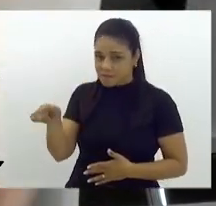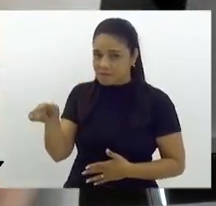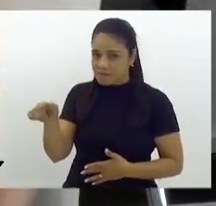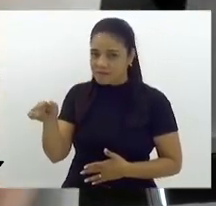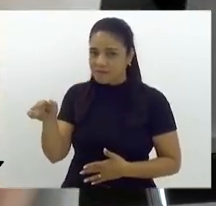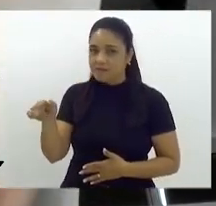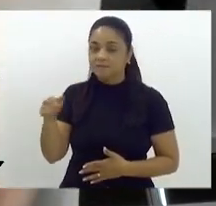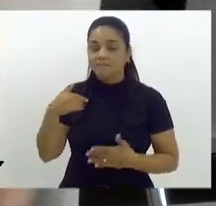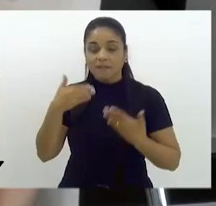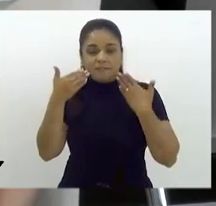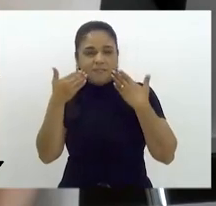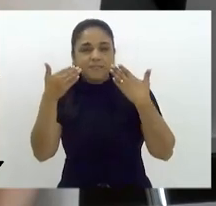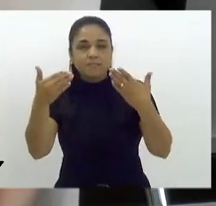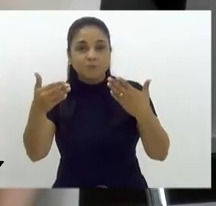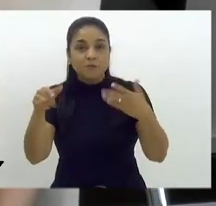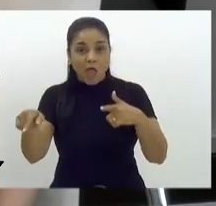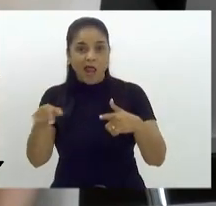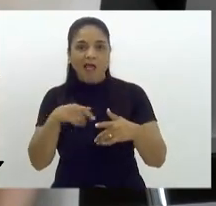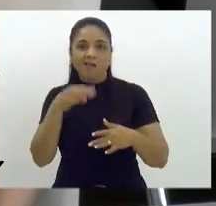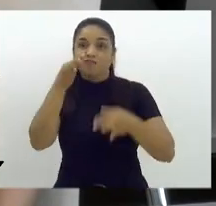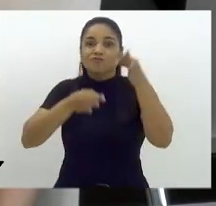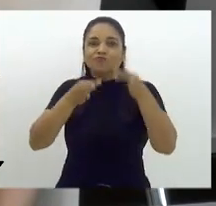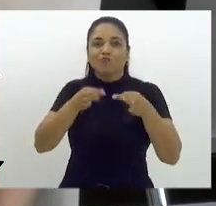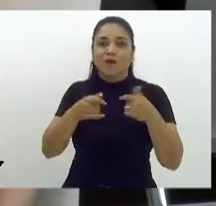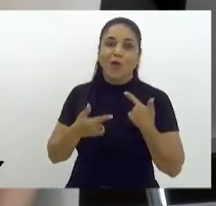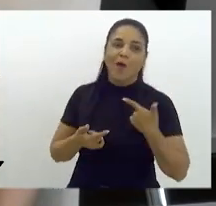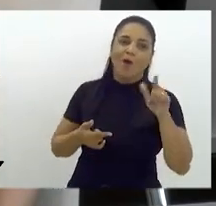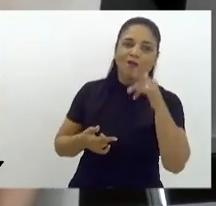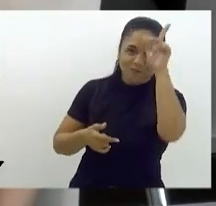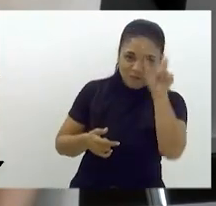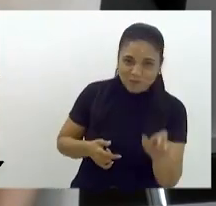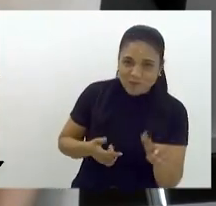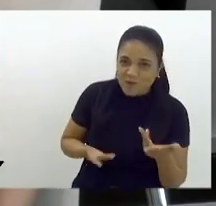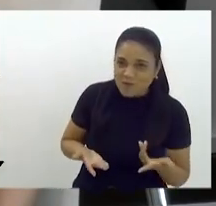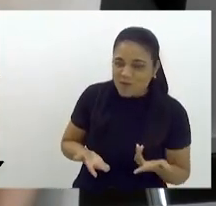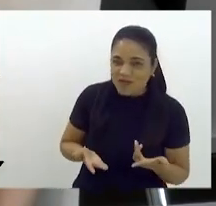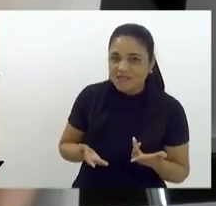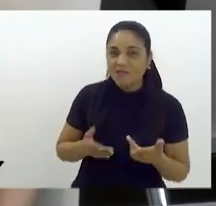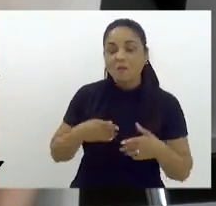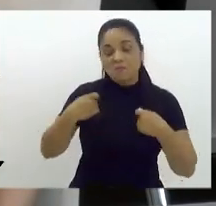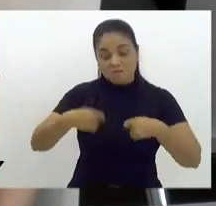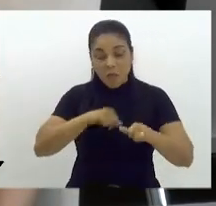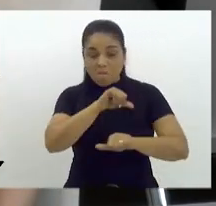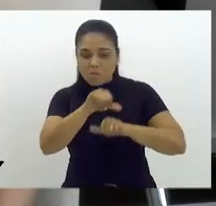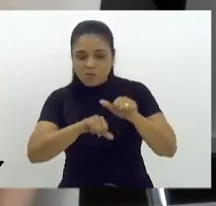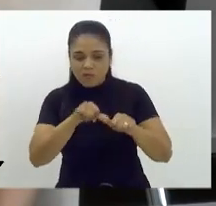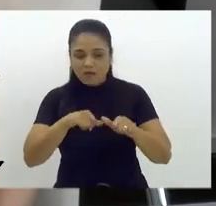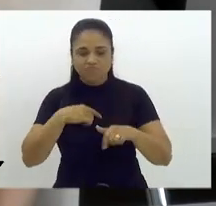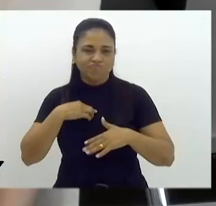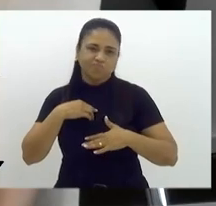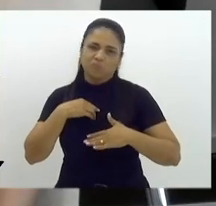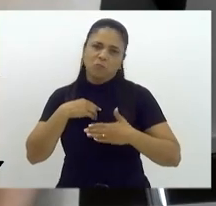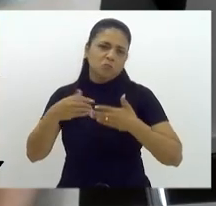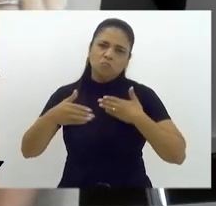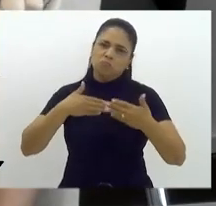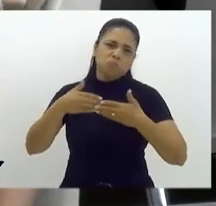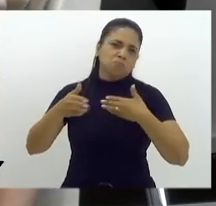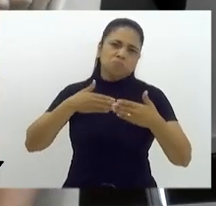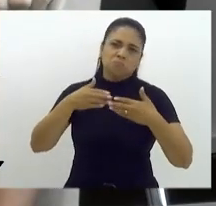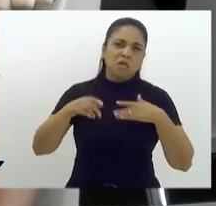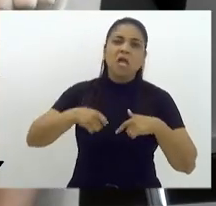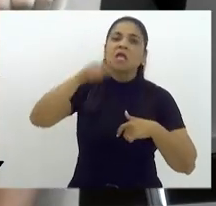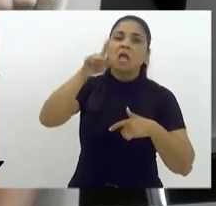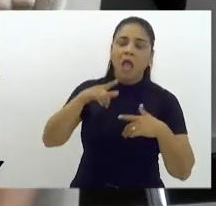disse e ela é rapidamente julgada né então por isso que a gente tem que mudar um pouquinho a perspectiva não importa quem agride né importa que a vítima